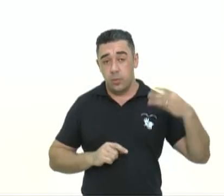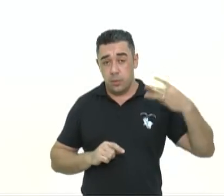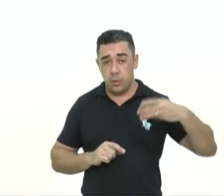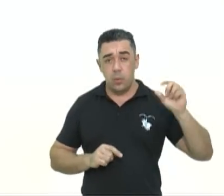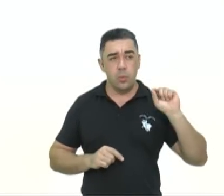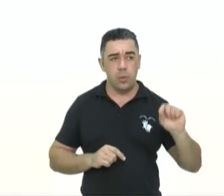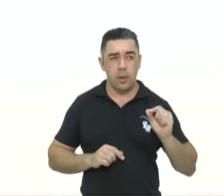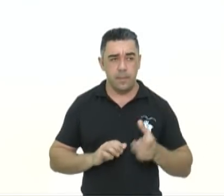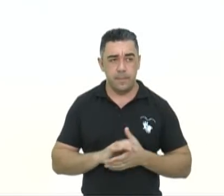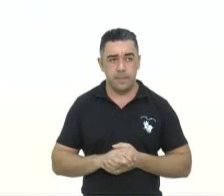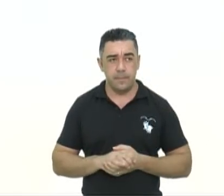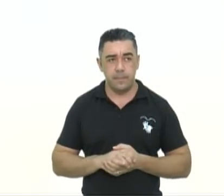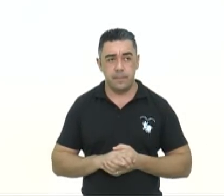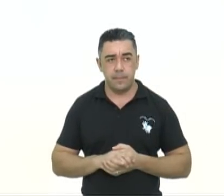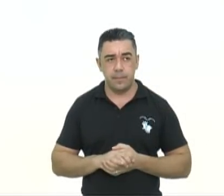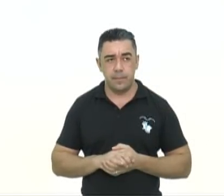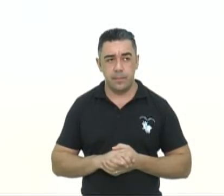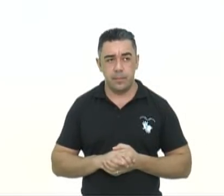caso?